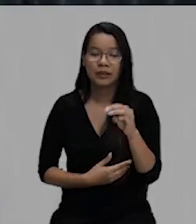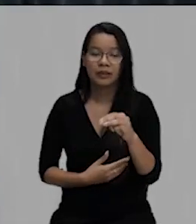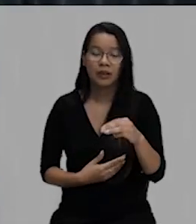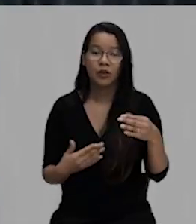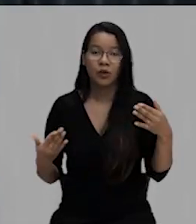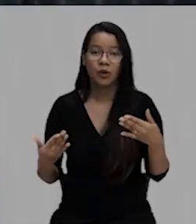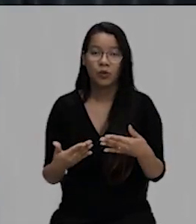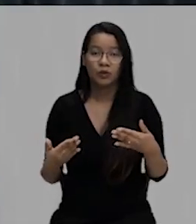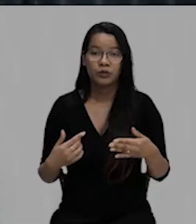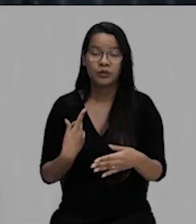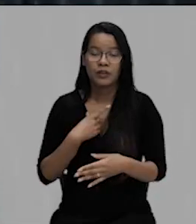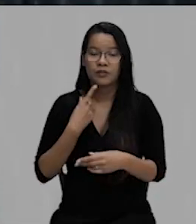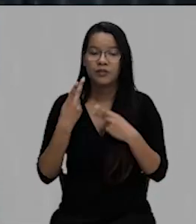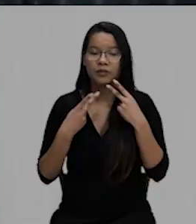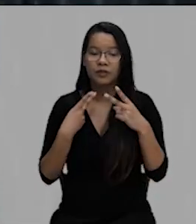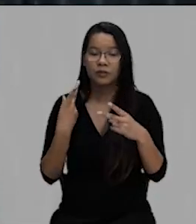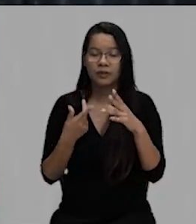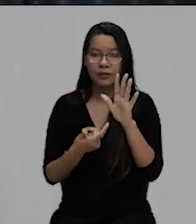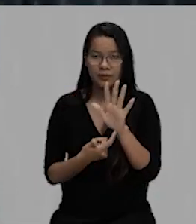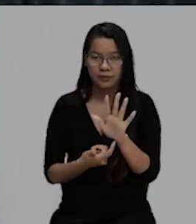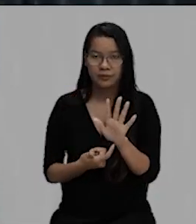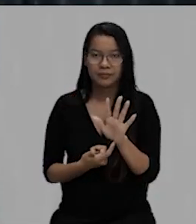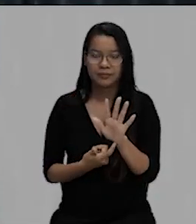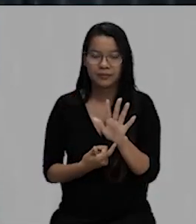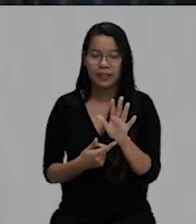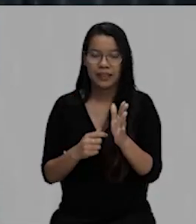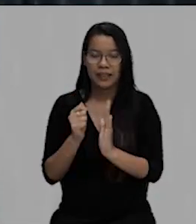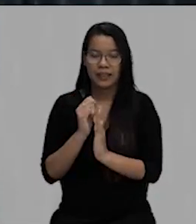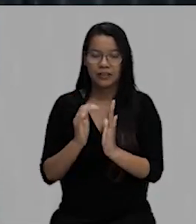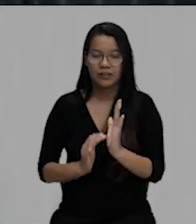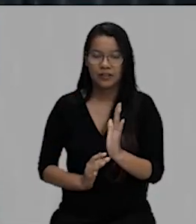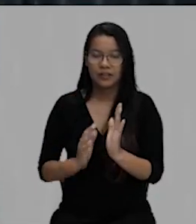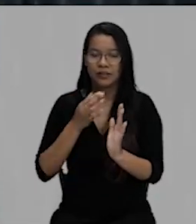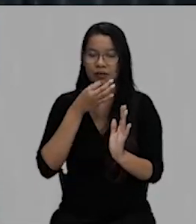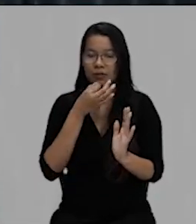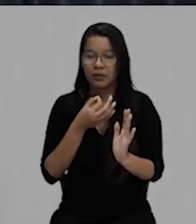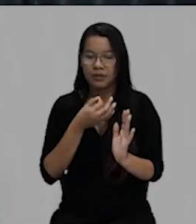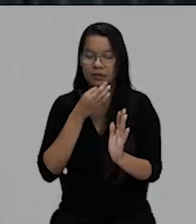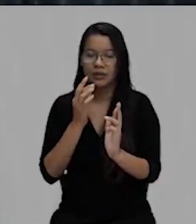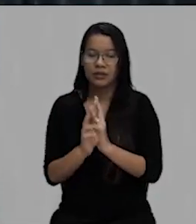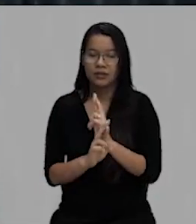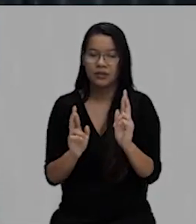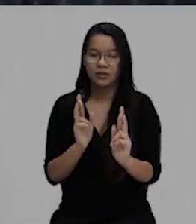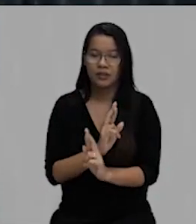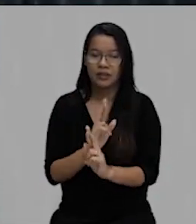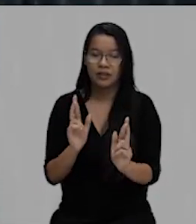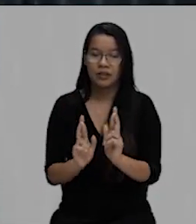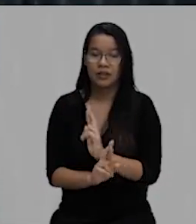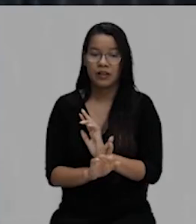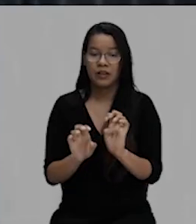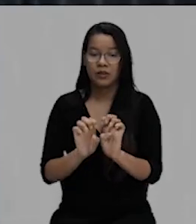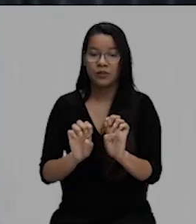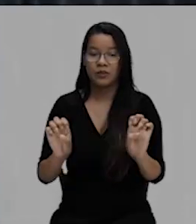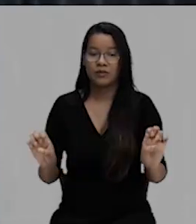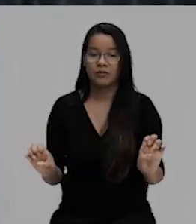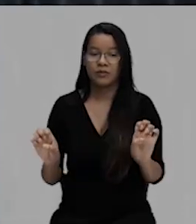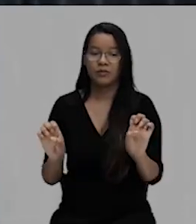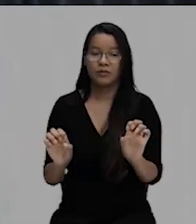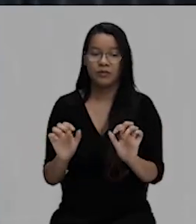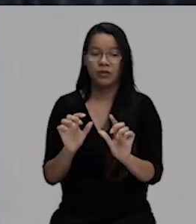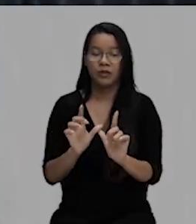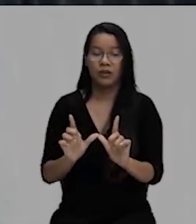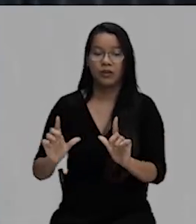nós apresentaremos para vocês exercícios comentados envolvendo equação logarítmica, tá? Passemos agora